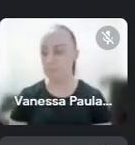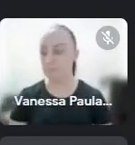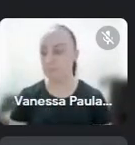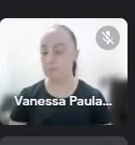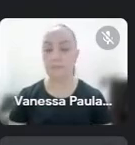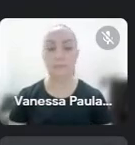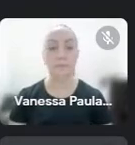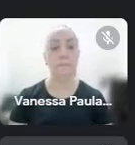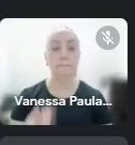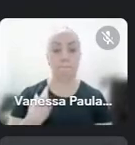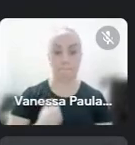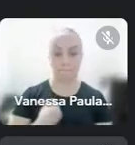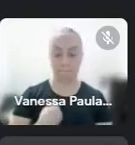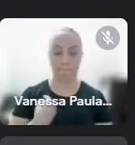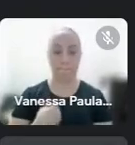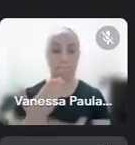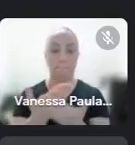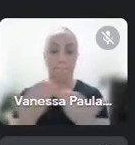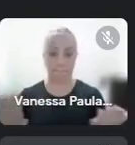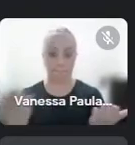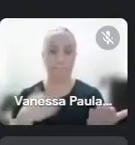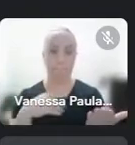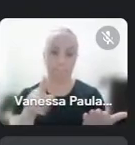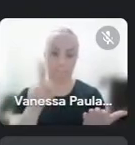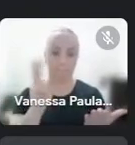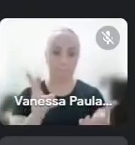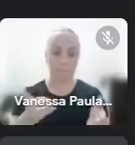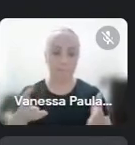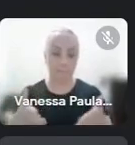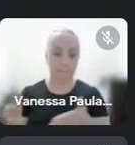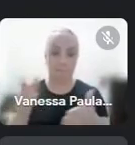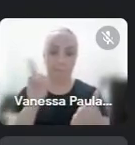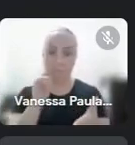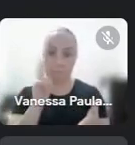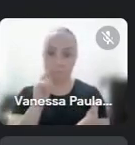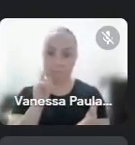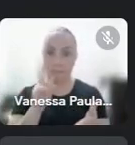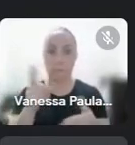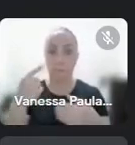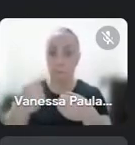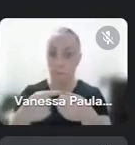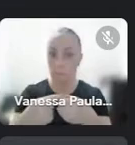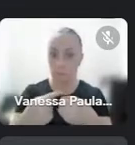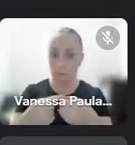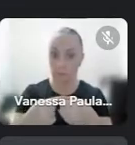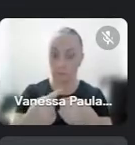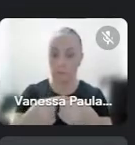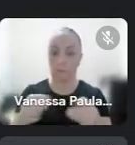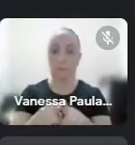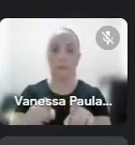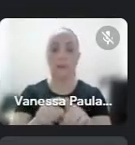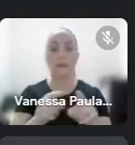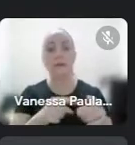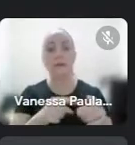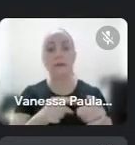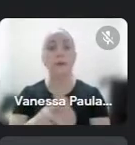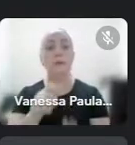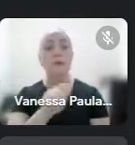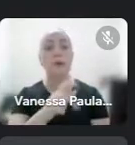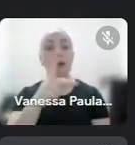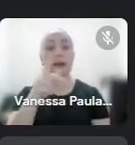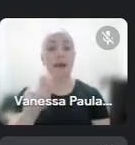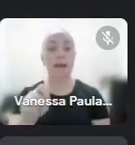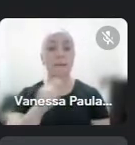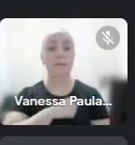Então, está aqui o Paraopebas, o município de Paraopebas e a APA do Igarapé Gelado. Nesse